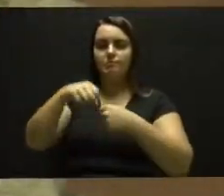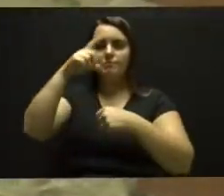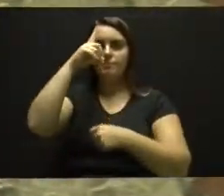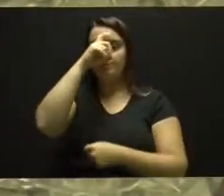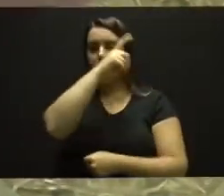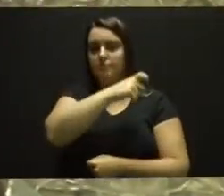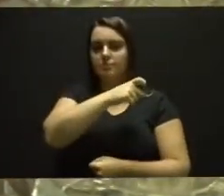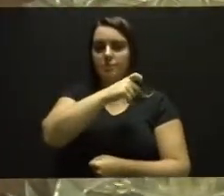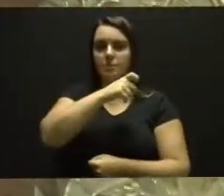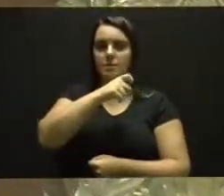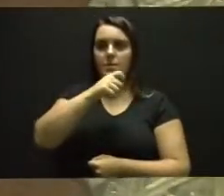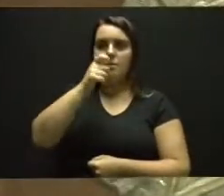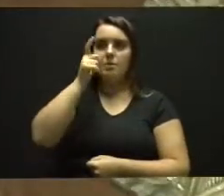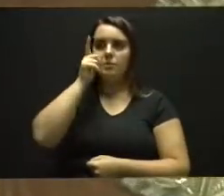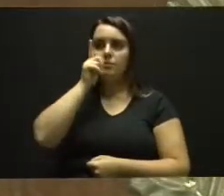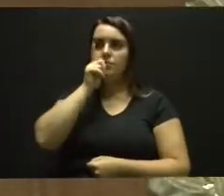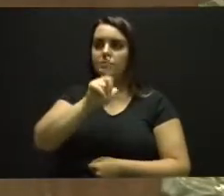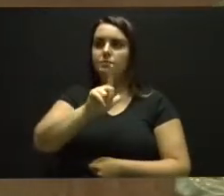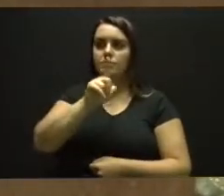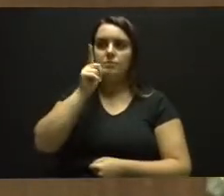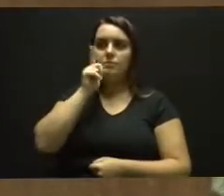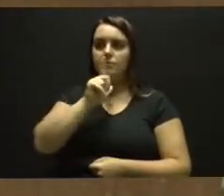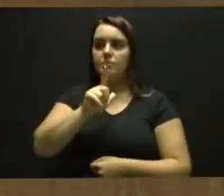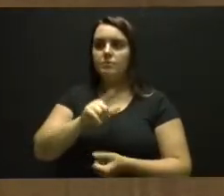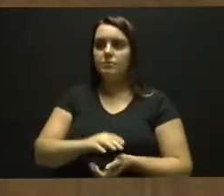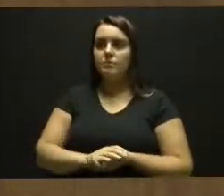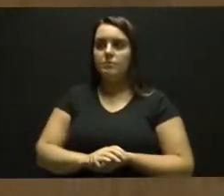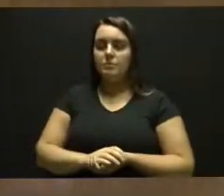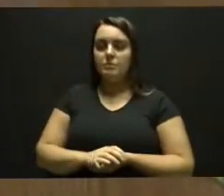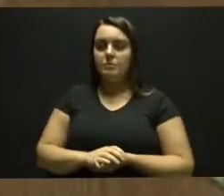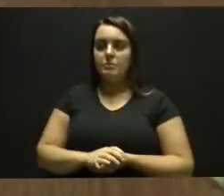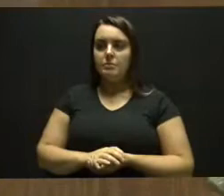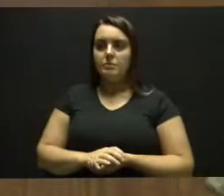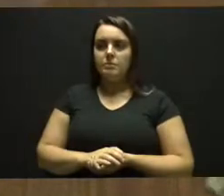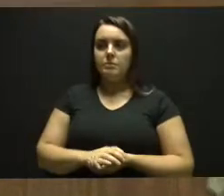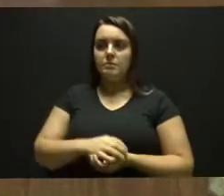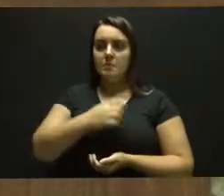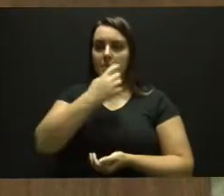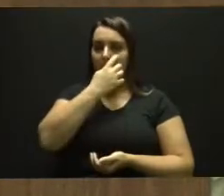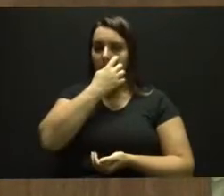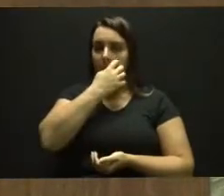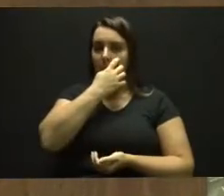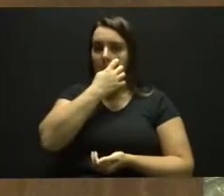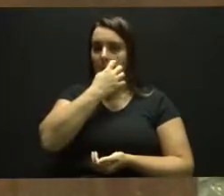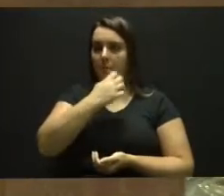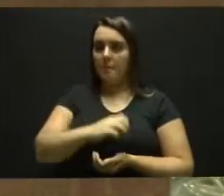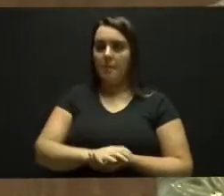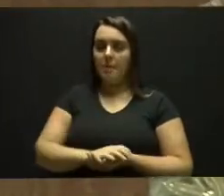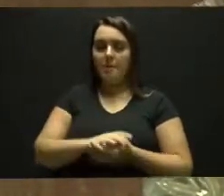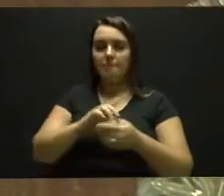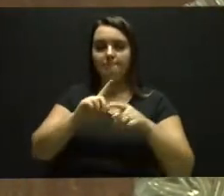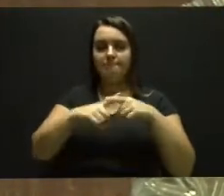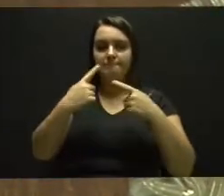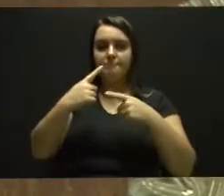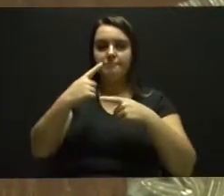rolar barranco abaixo agonizante em farrapos mas com as mãos faiscando de esmeraldas